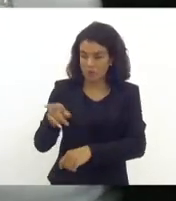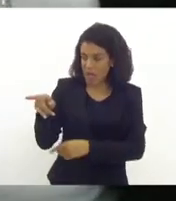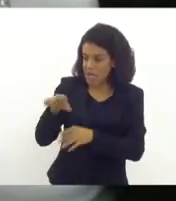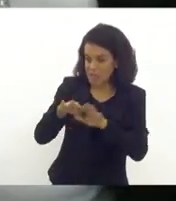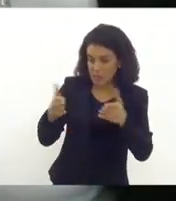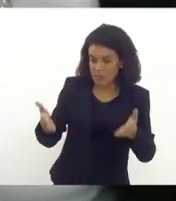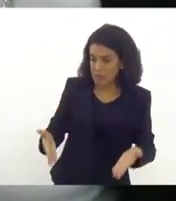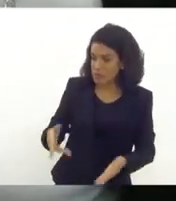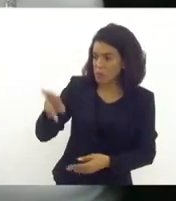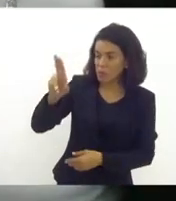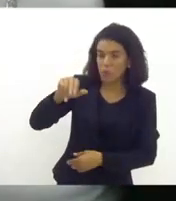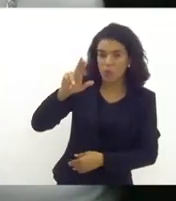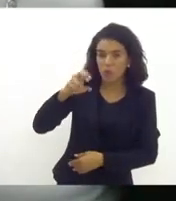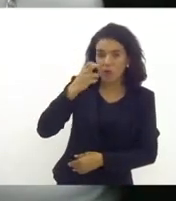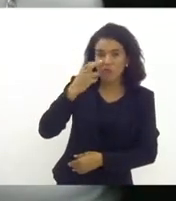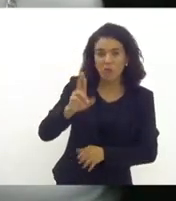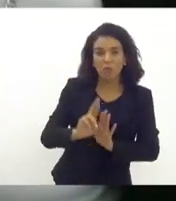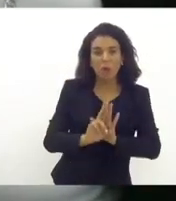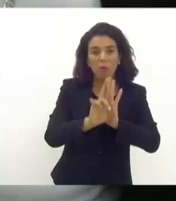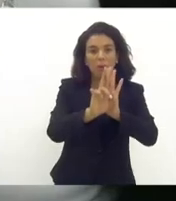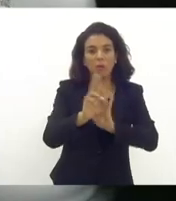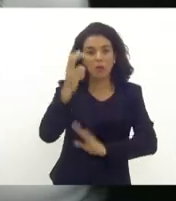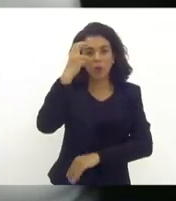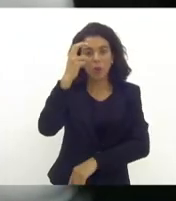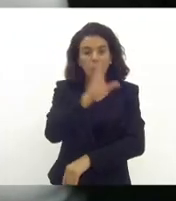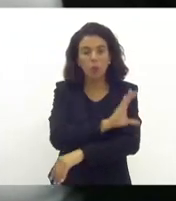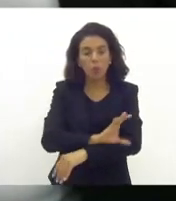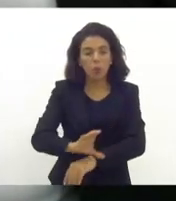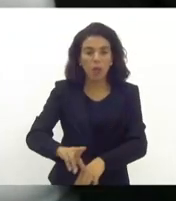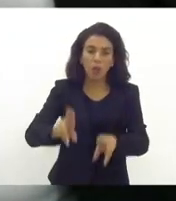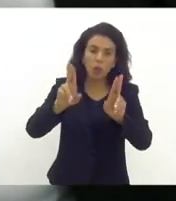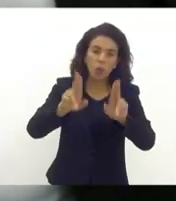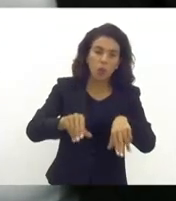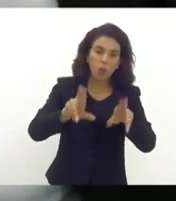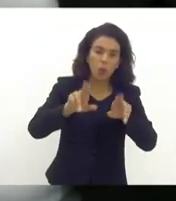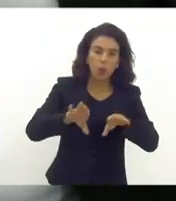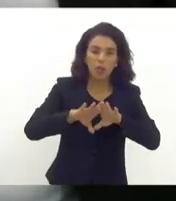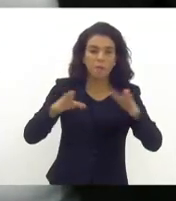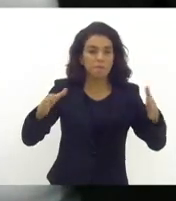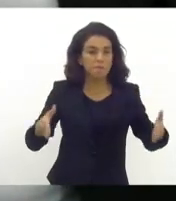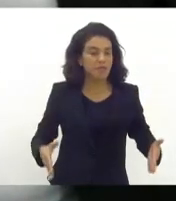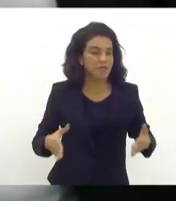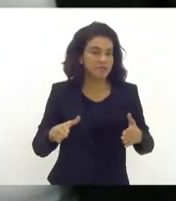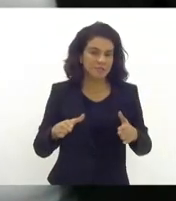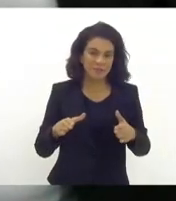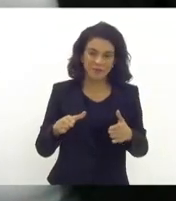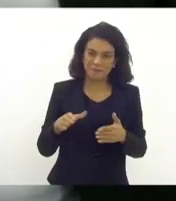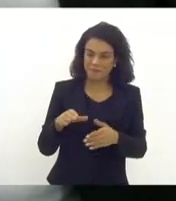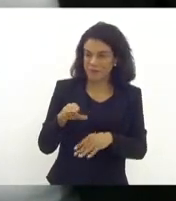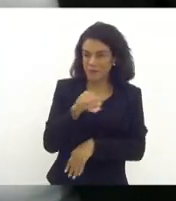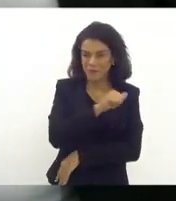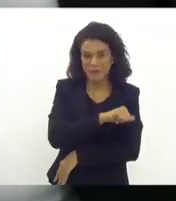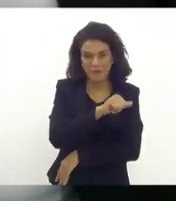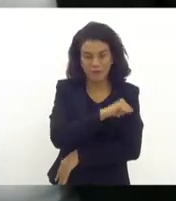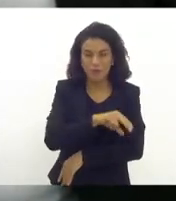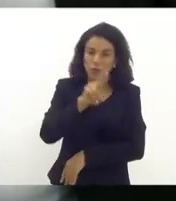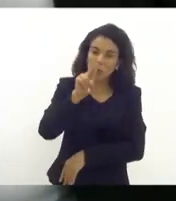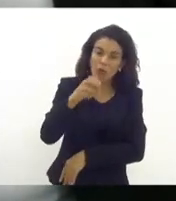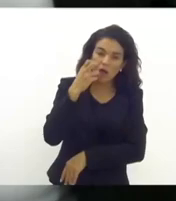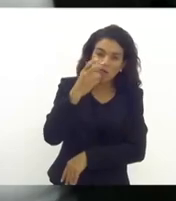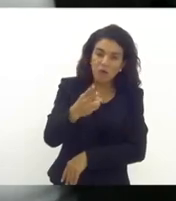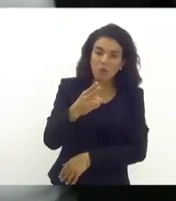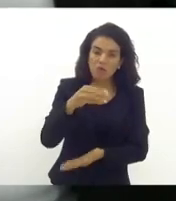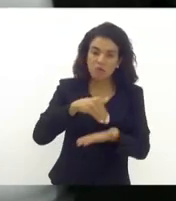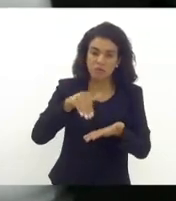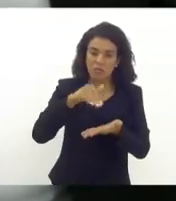disso eu nunca vi um representante de Cultura em nenhuma mesa de carnaval do Rio de Janeiro nunca nunca vi um Secretário